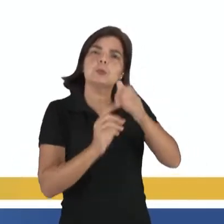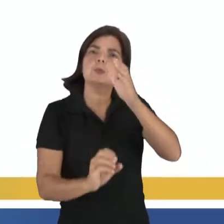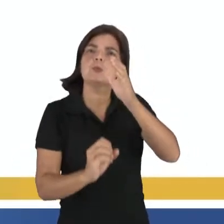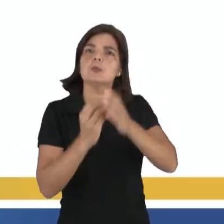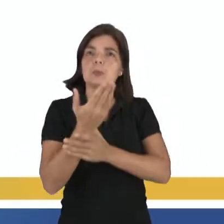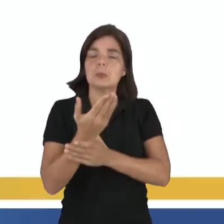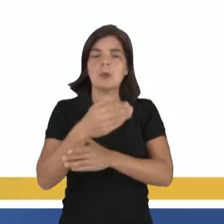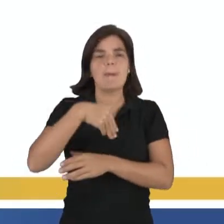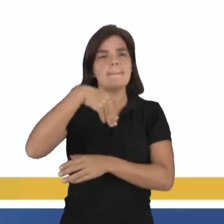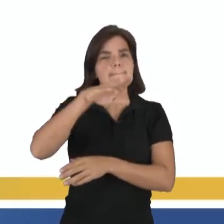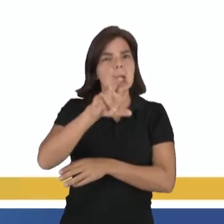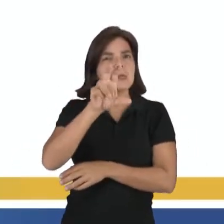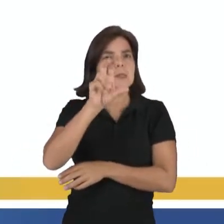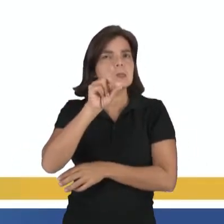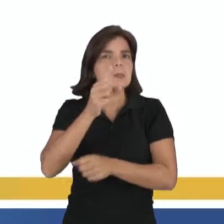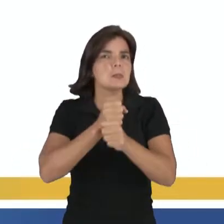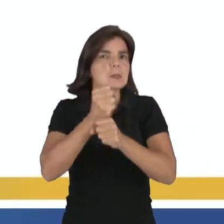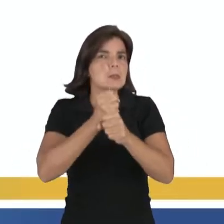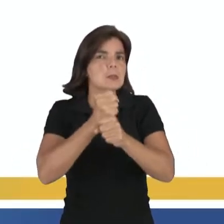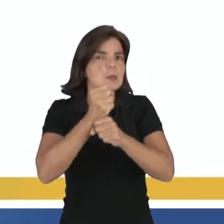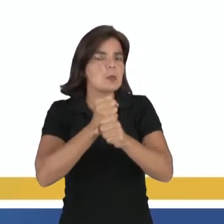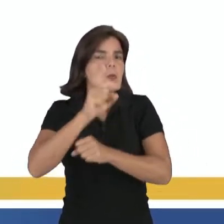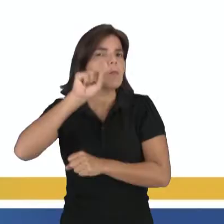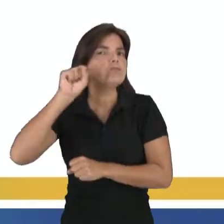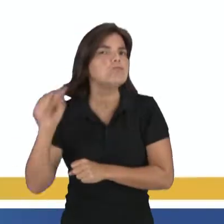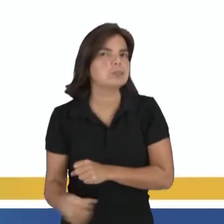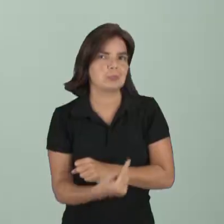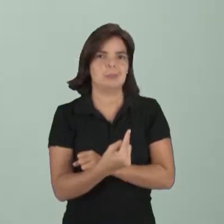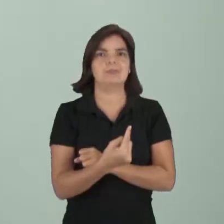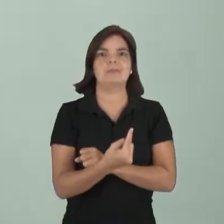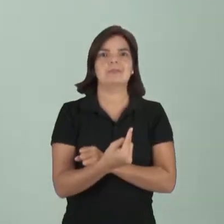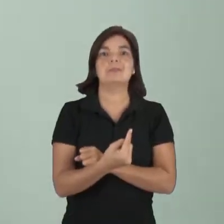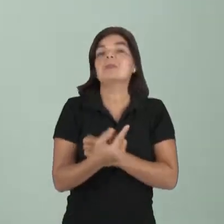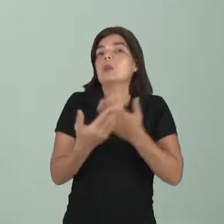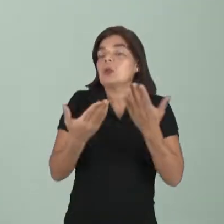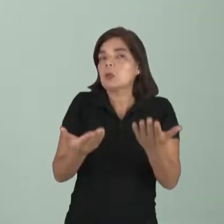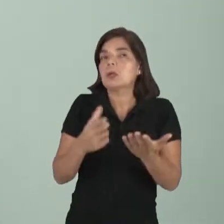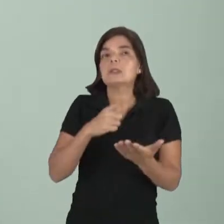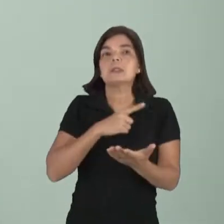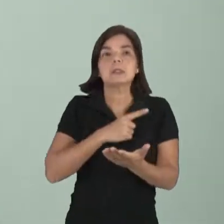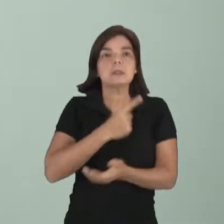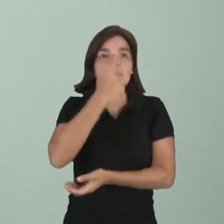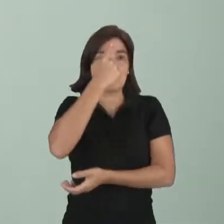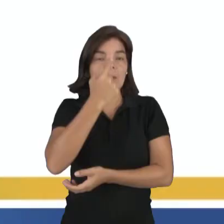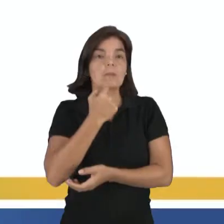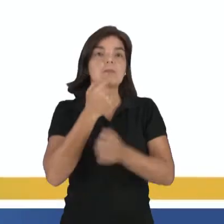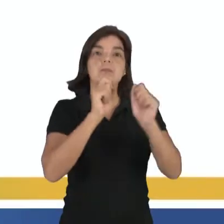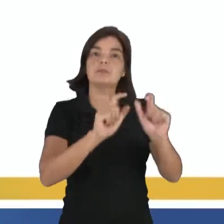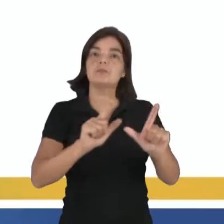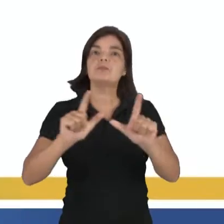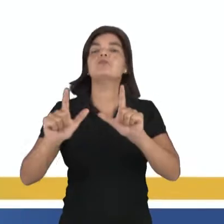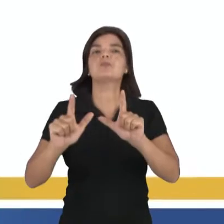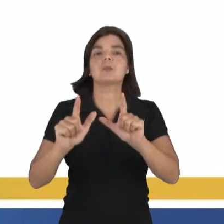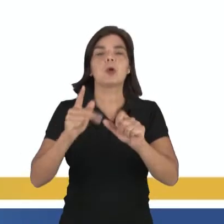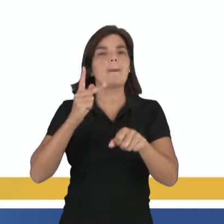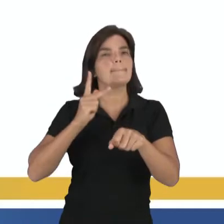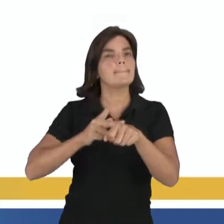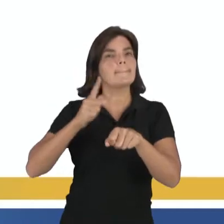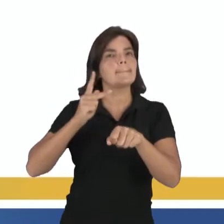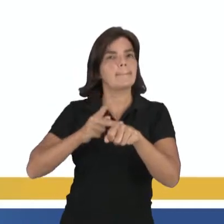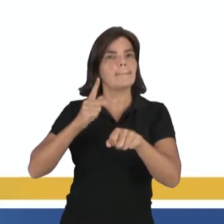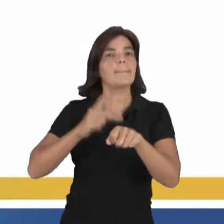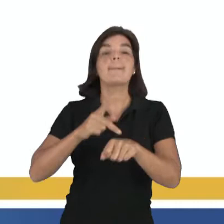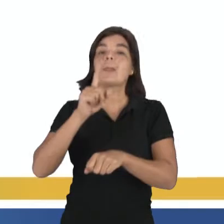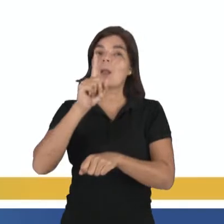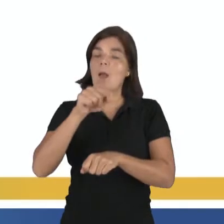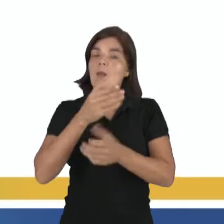tenham surgido há mais de 50 mil anos. Então, tem uma imagem aí de pedras, certo? Que